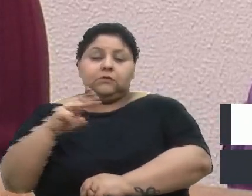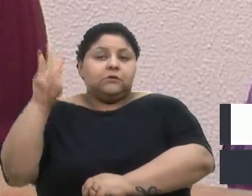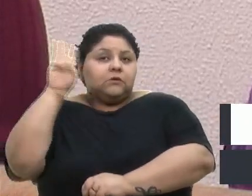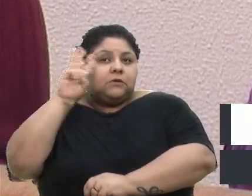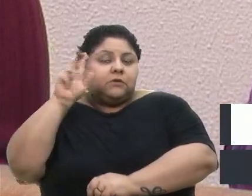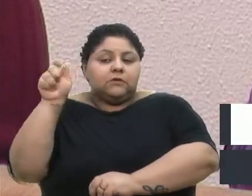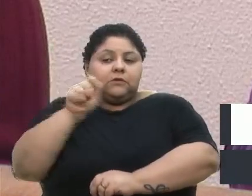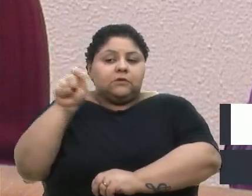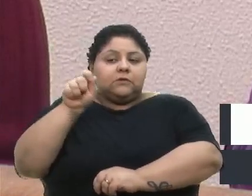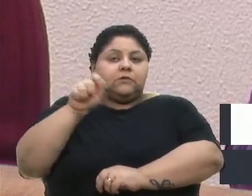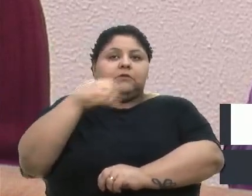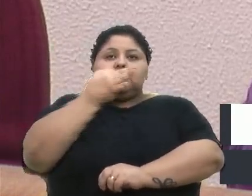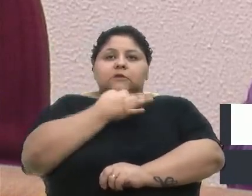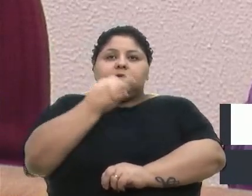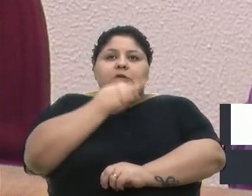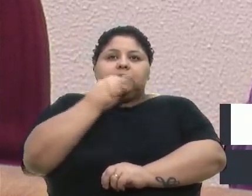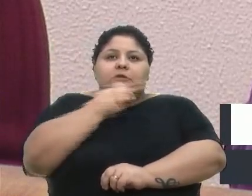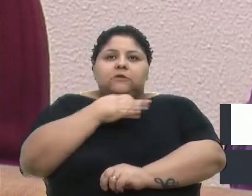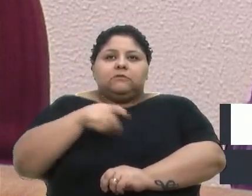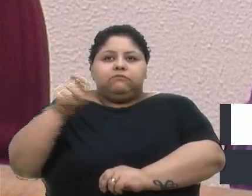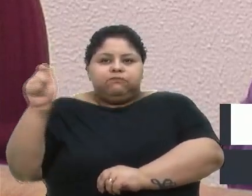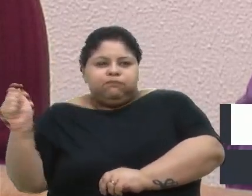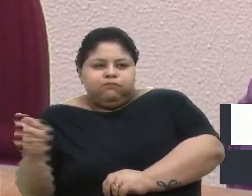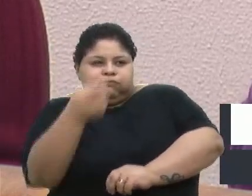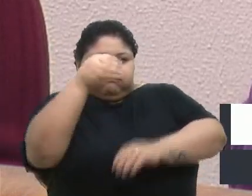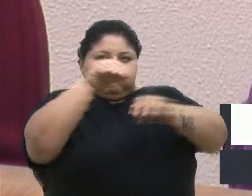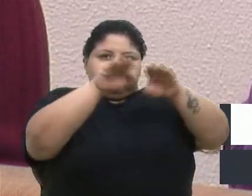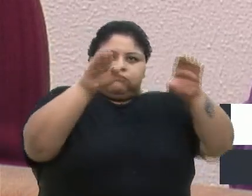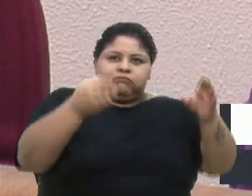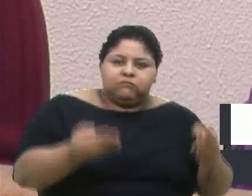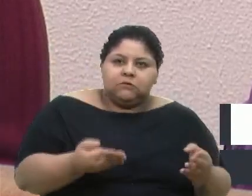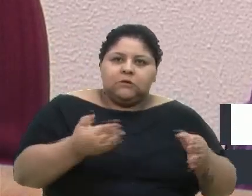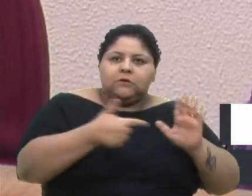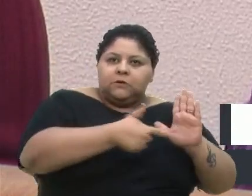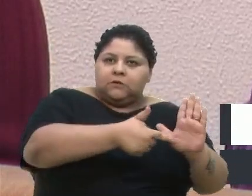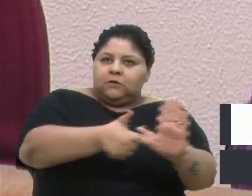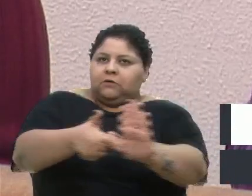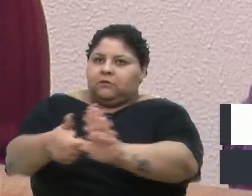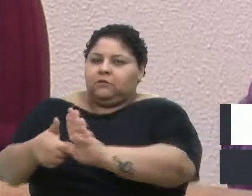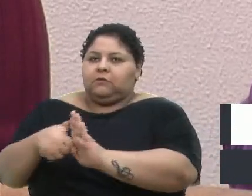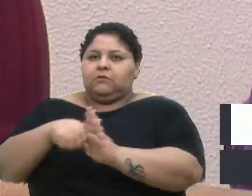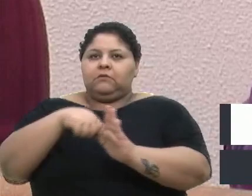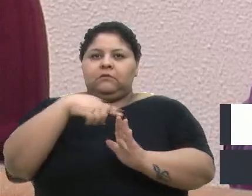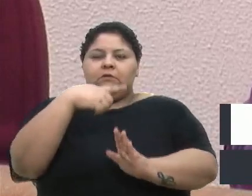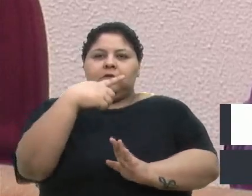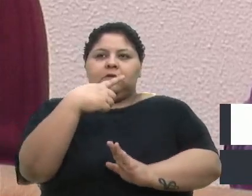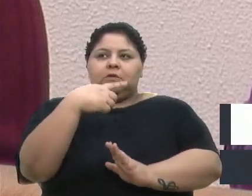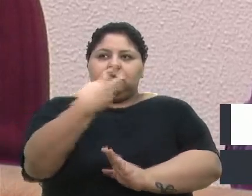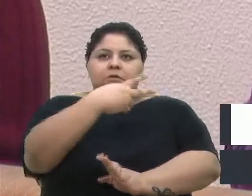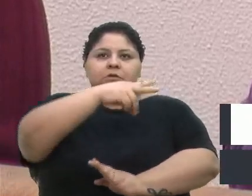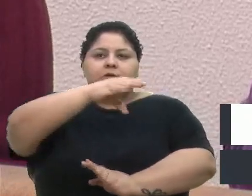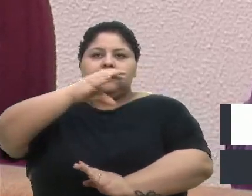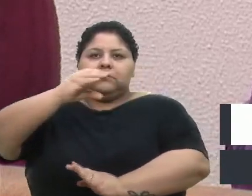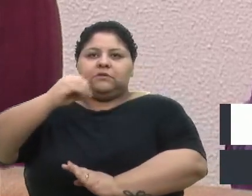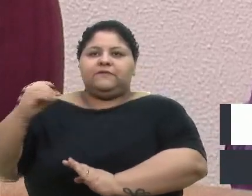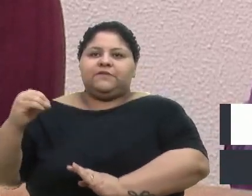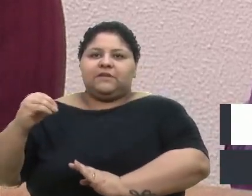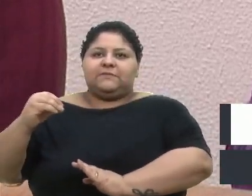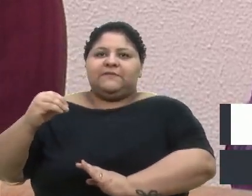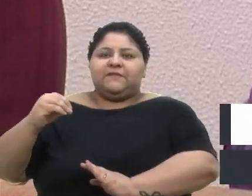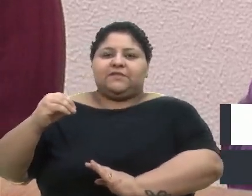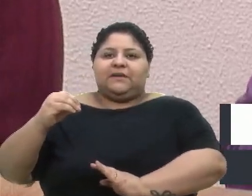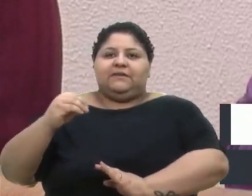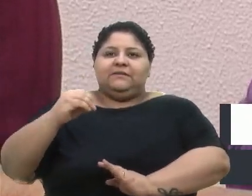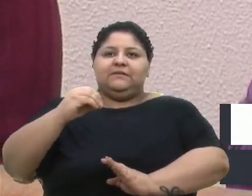Associação Caxiense de Tênis de Mesa, ACTM, para divulgação da 20ª edição do TMB Challenge